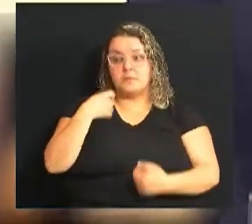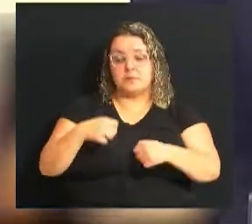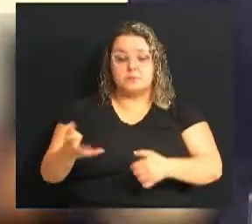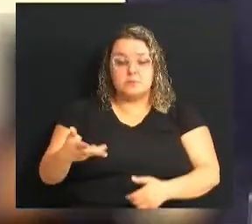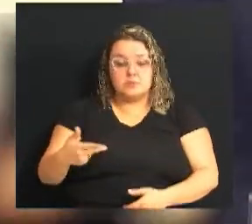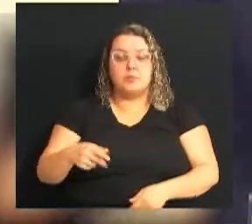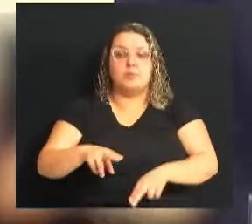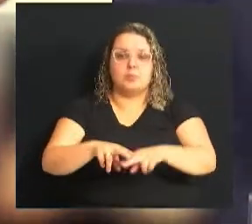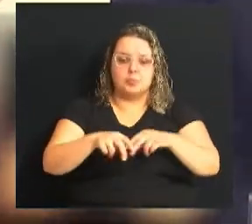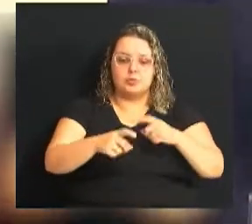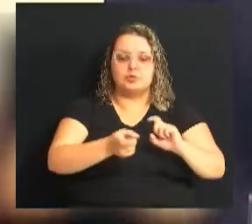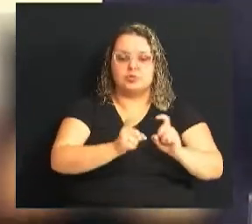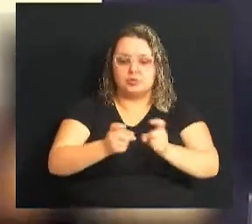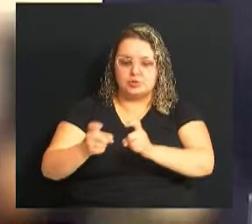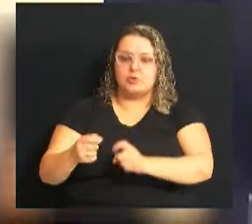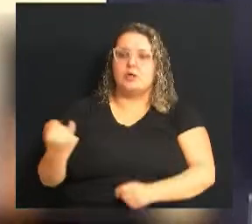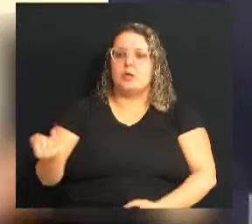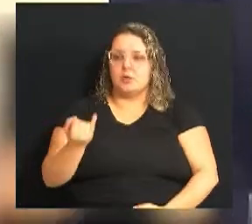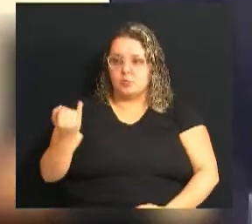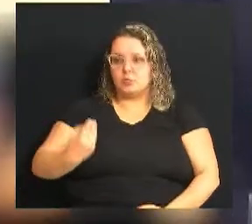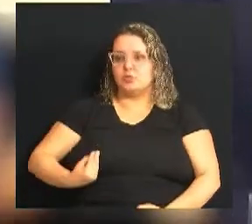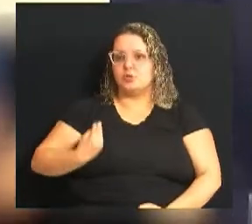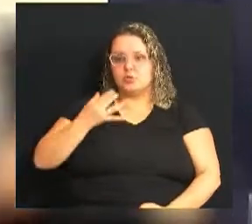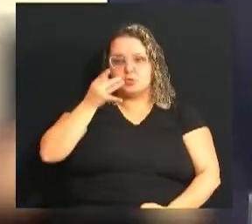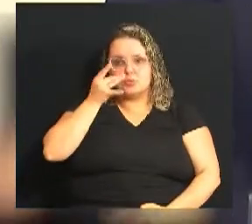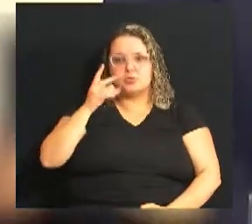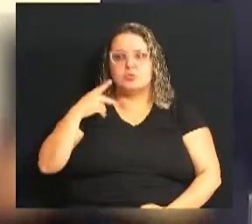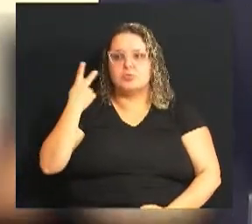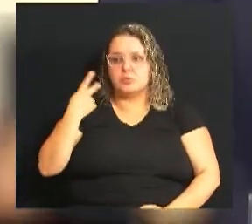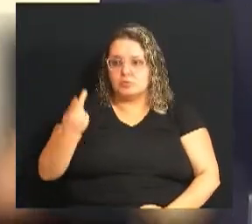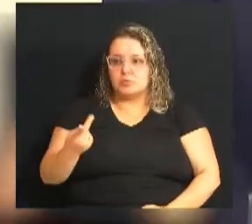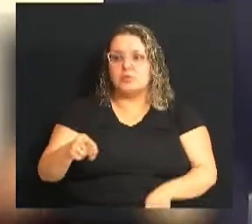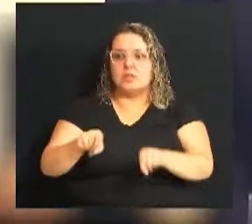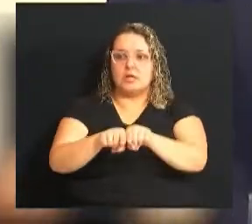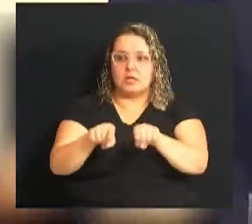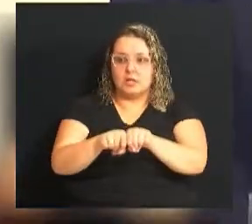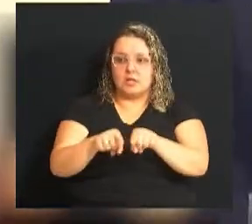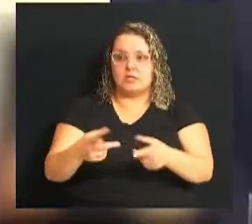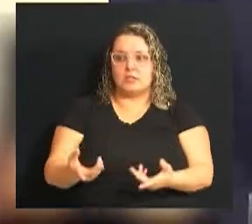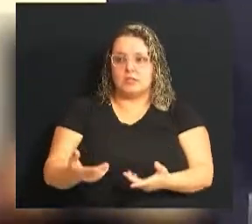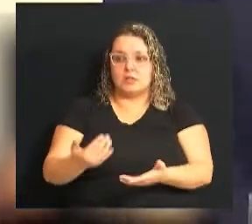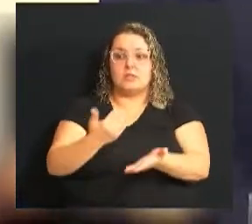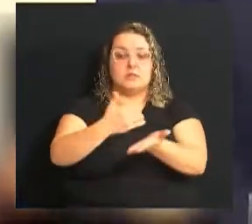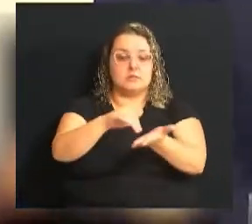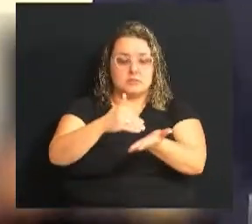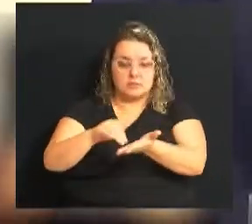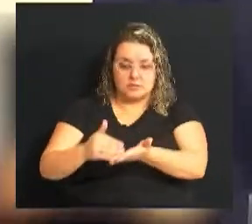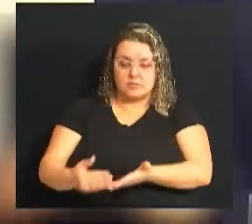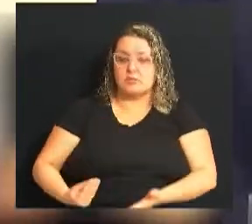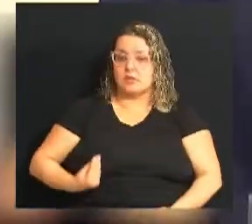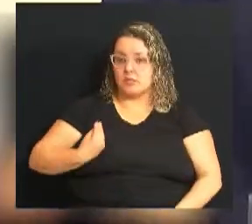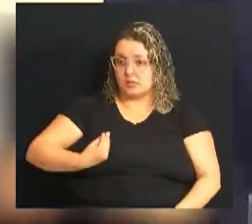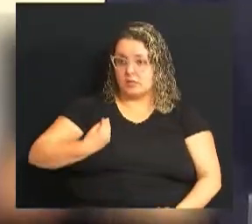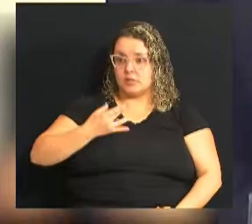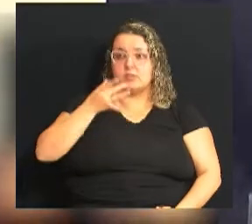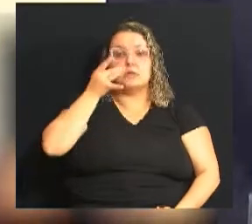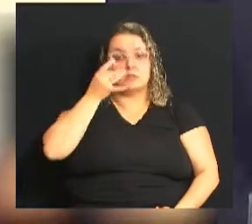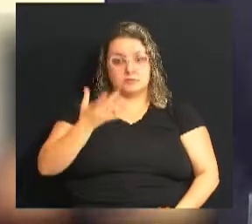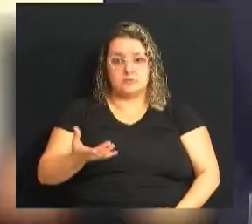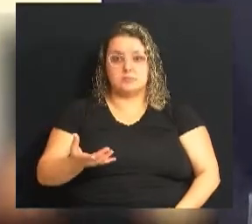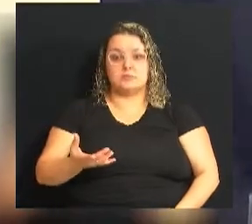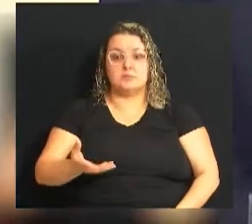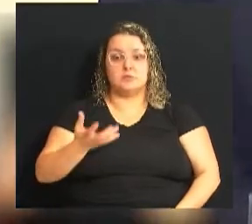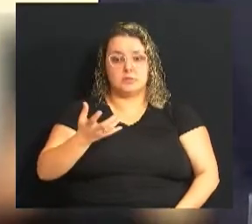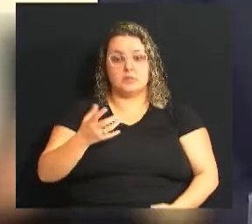reuniões, é importante a presença de todos os vereadores e também das secretarias aqui que a gente pretende